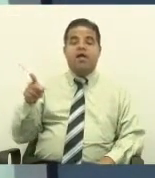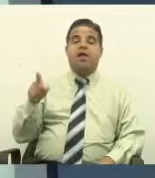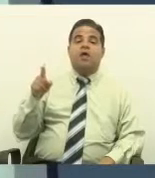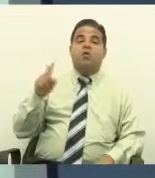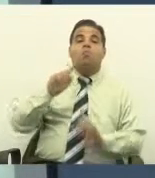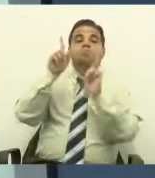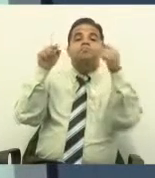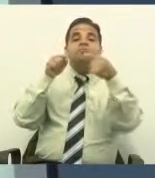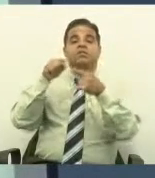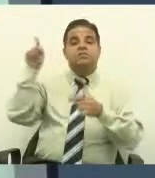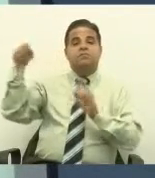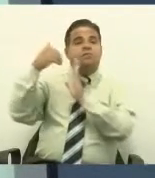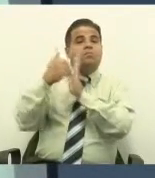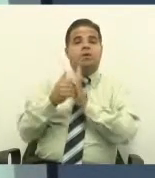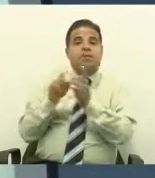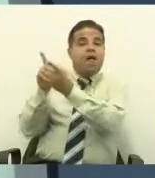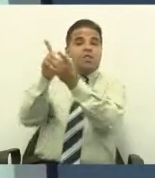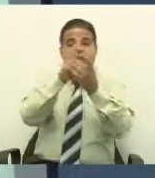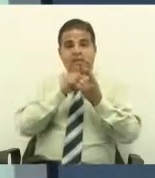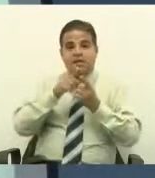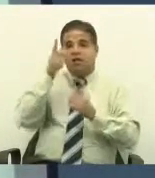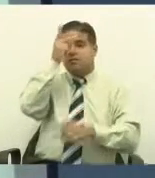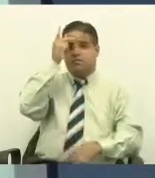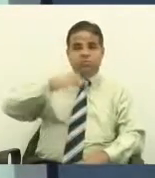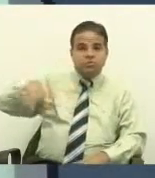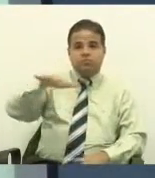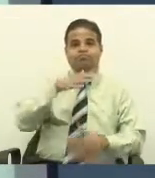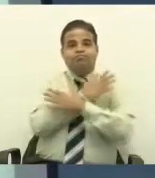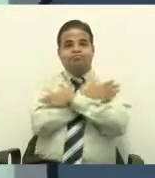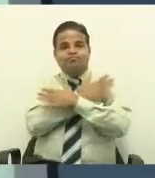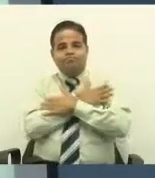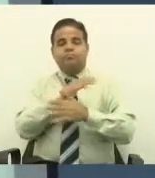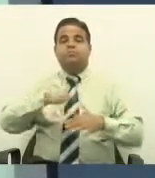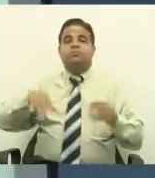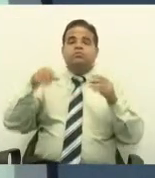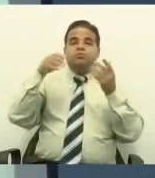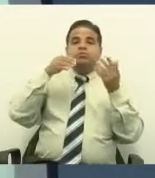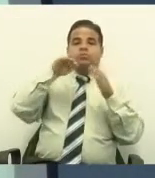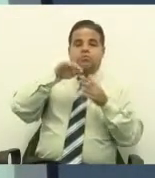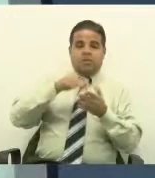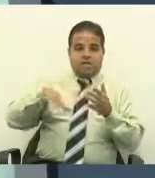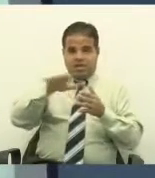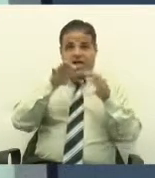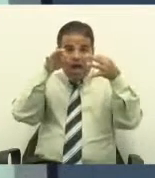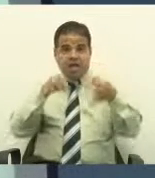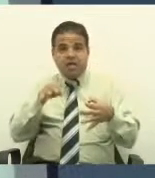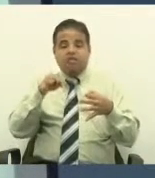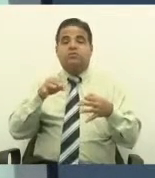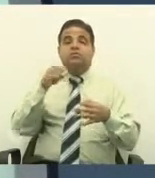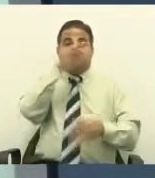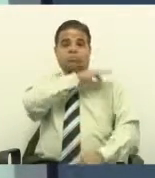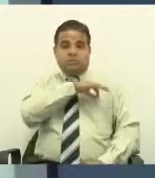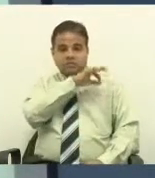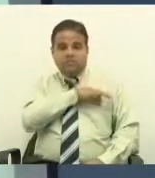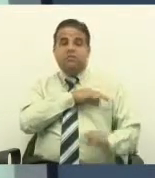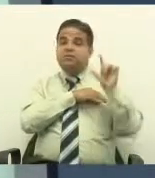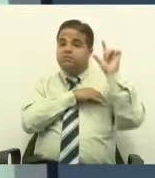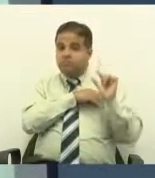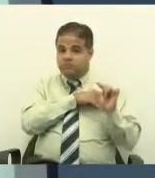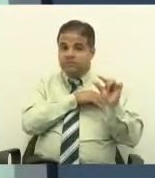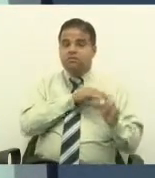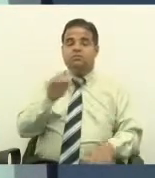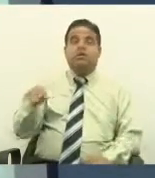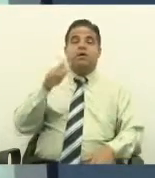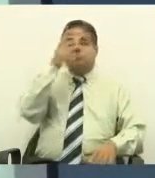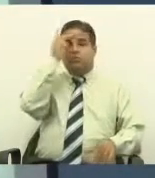O objetivo desse programa é atender a população em situação de desemprego e exclusão no município de forma a garantir uma renda mínima.